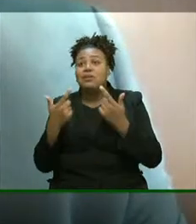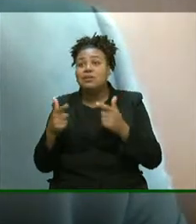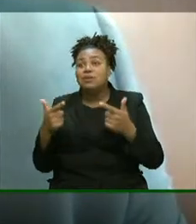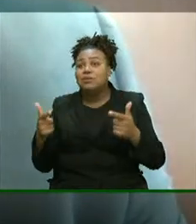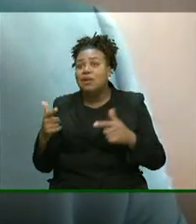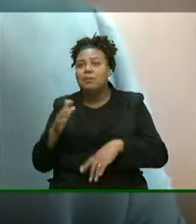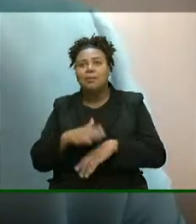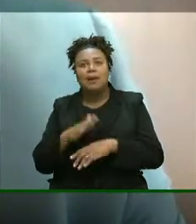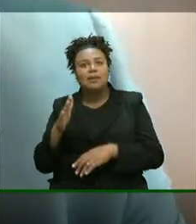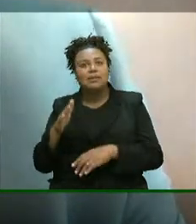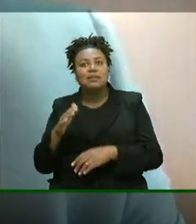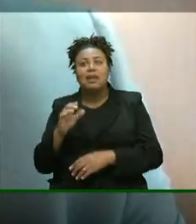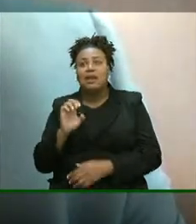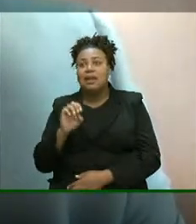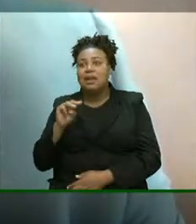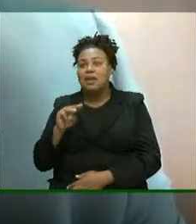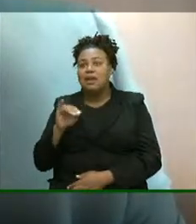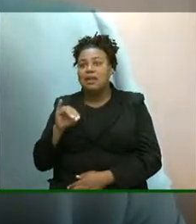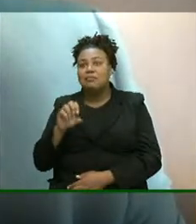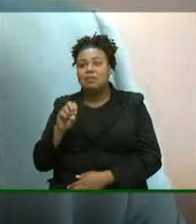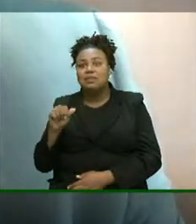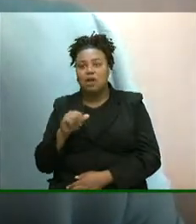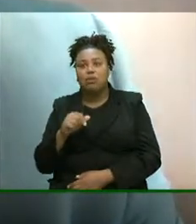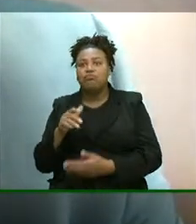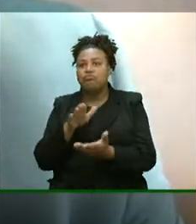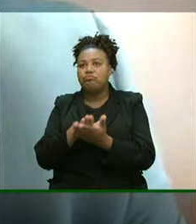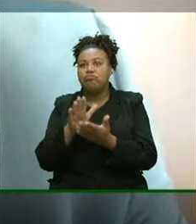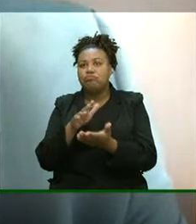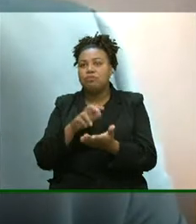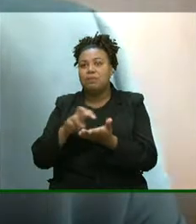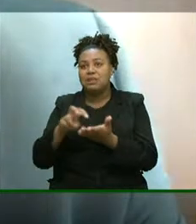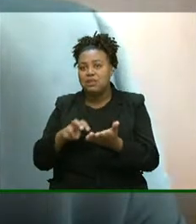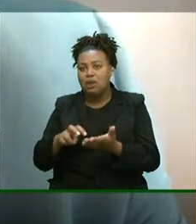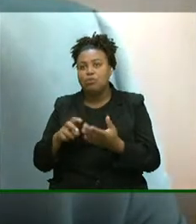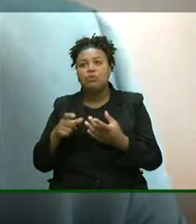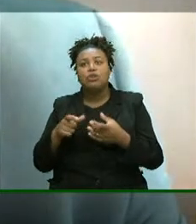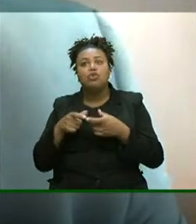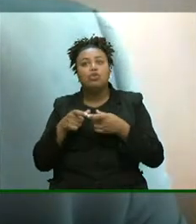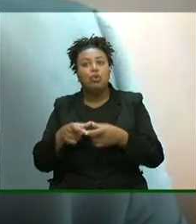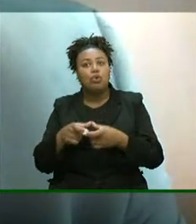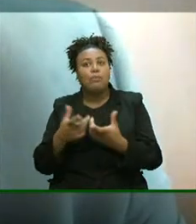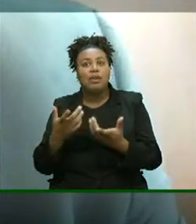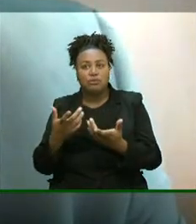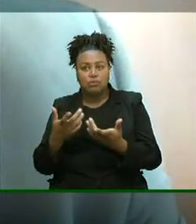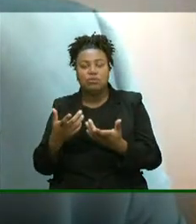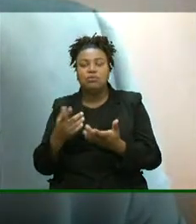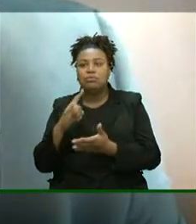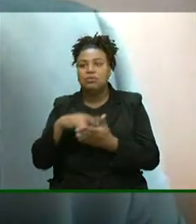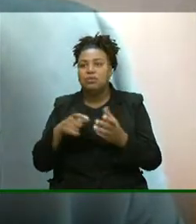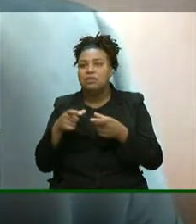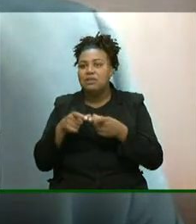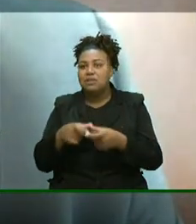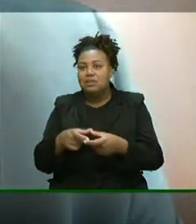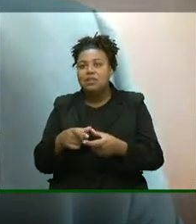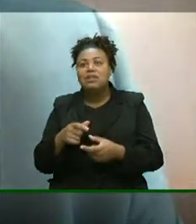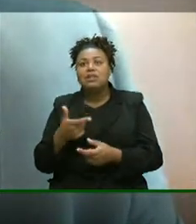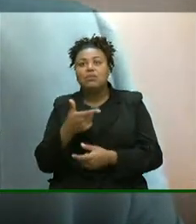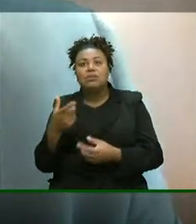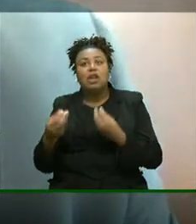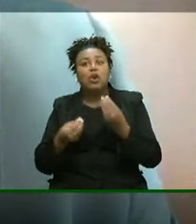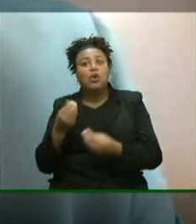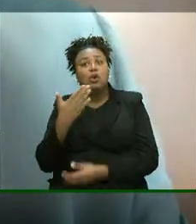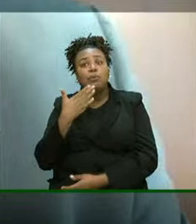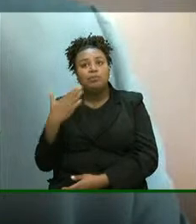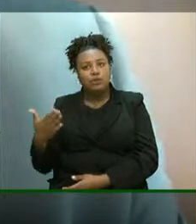mais emissão de nenhum documento de circulação. Nós não temos mais como